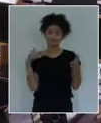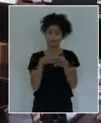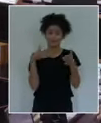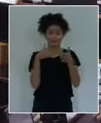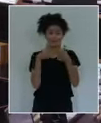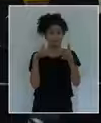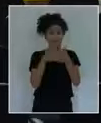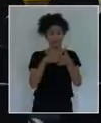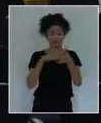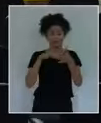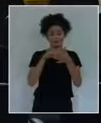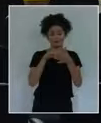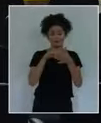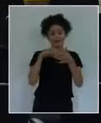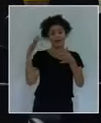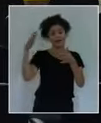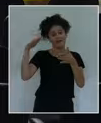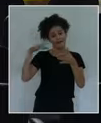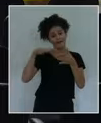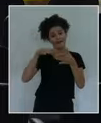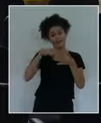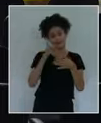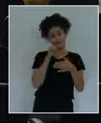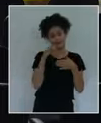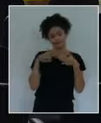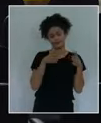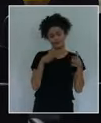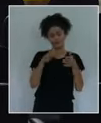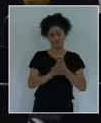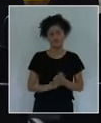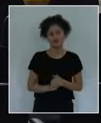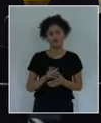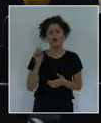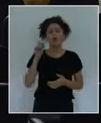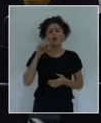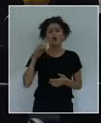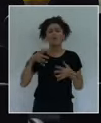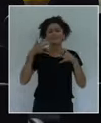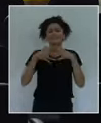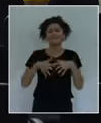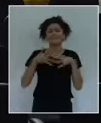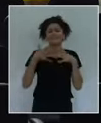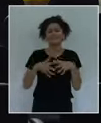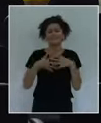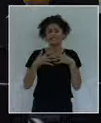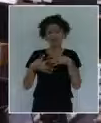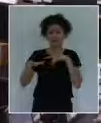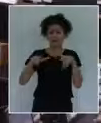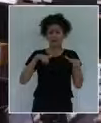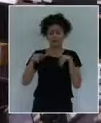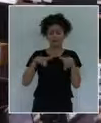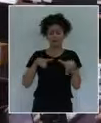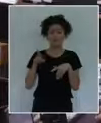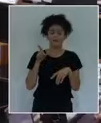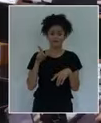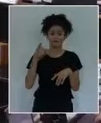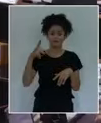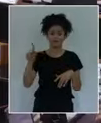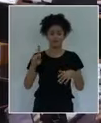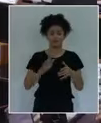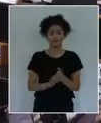fazer o que faz mesmo. Agora eu vou te falar. O que atrapalha muito o trabalho da Defesa Civil são esses aproveitadores de Ponte Nova, que nós temos